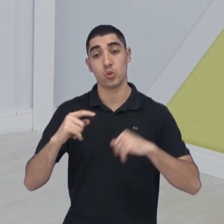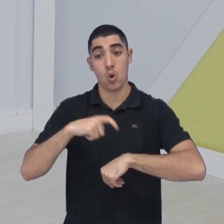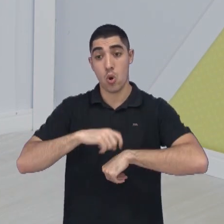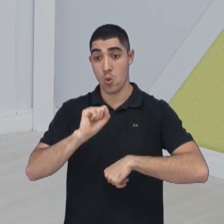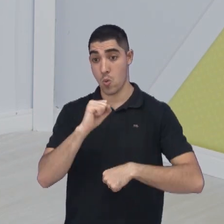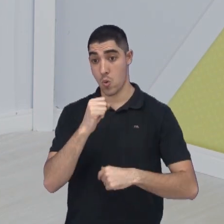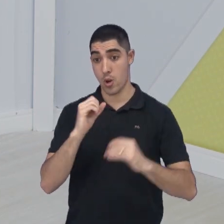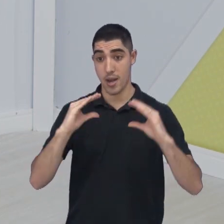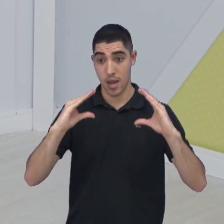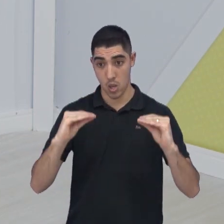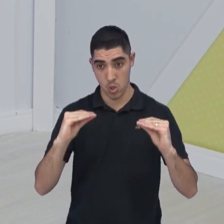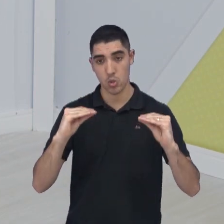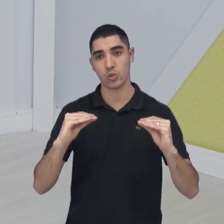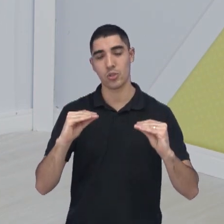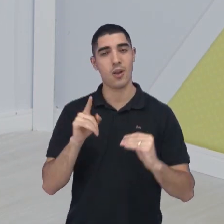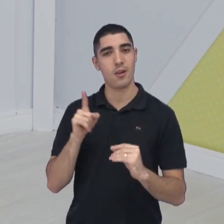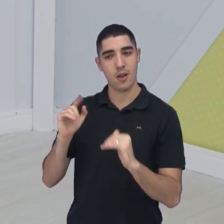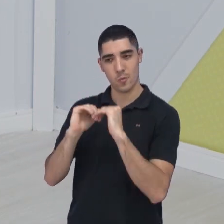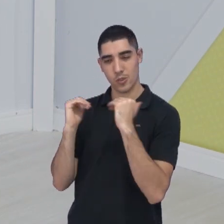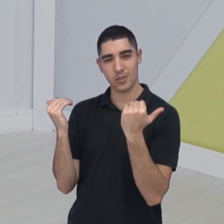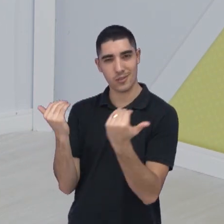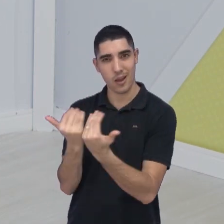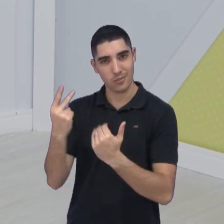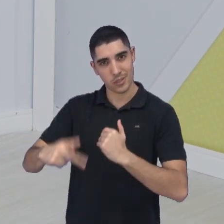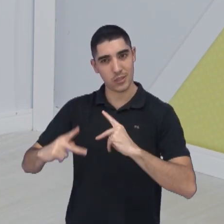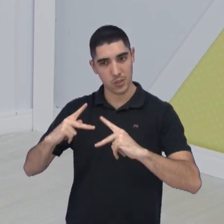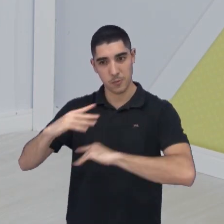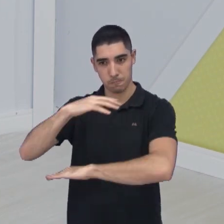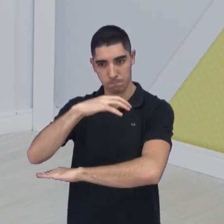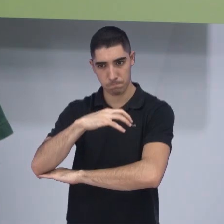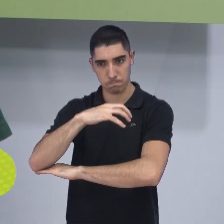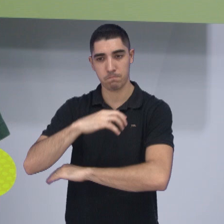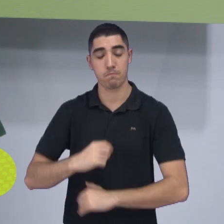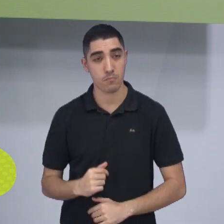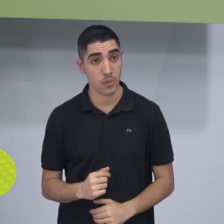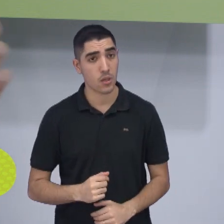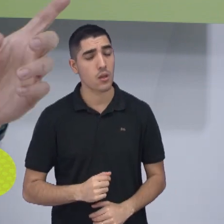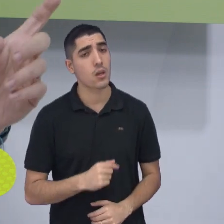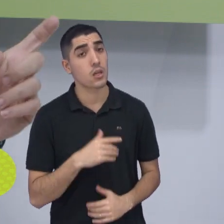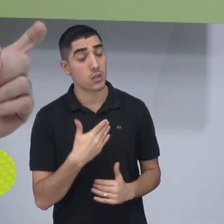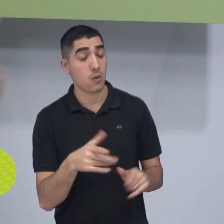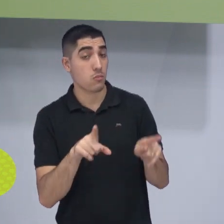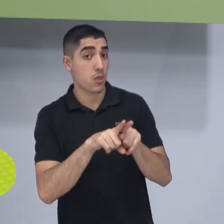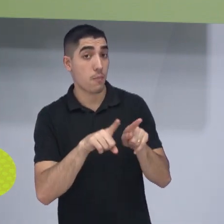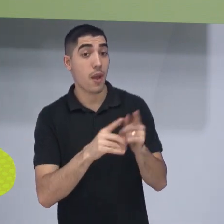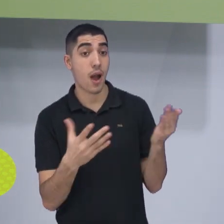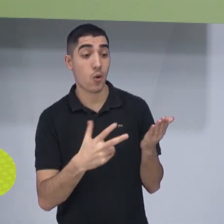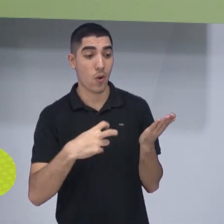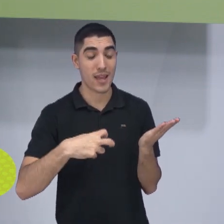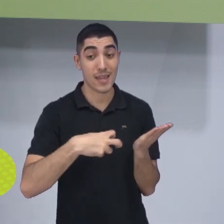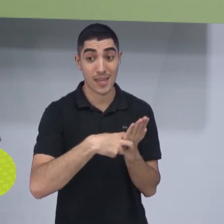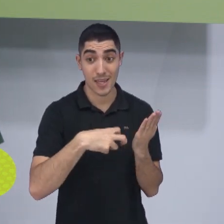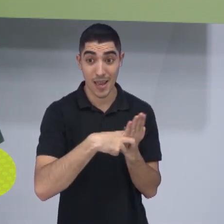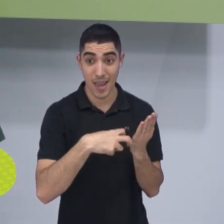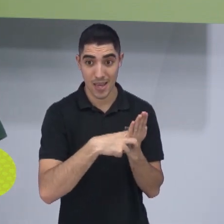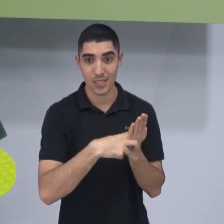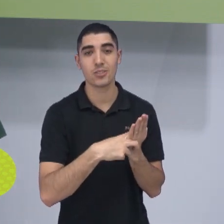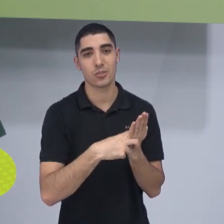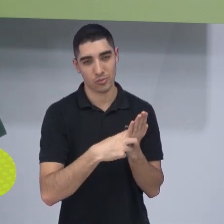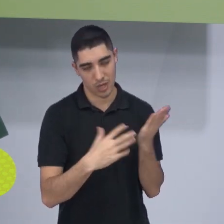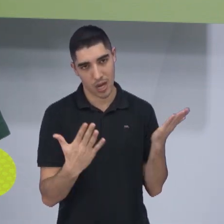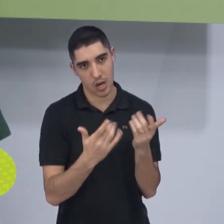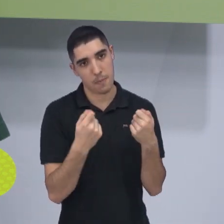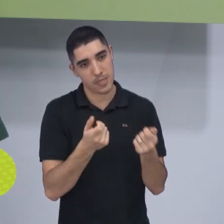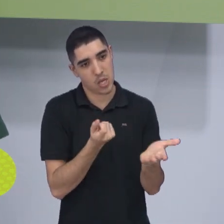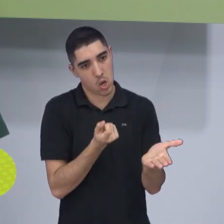20 horas lá no belo Teatrão. Do vôlei, mais alguma coisa? E tem a questão de que agora o ingresso, eles mudaram, né, a questão do ingresso. Então o